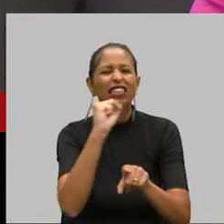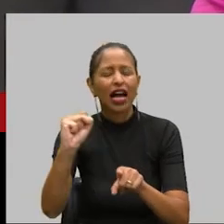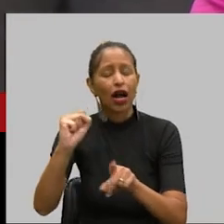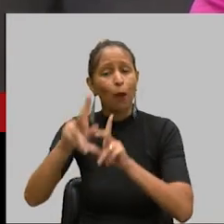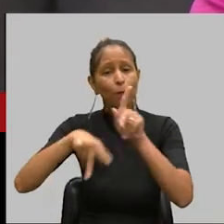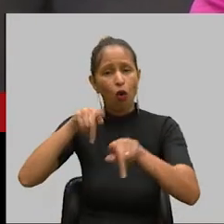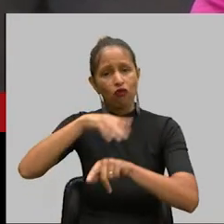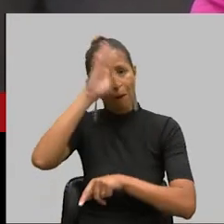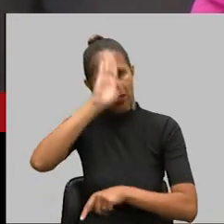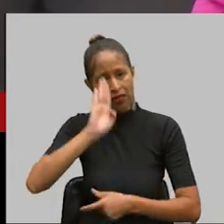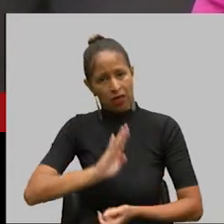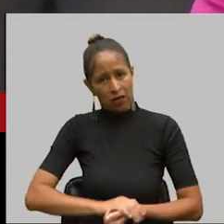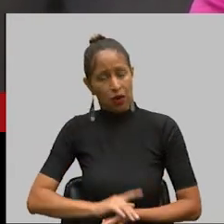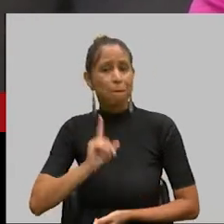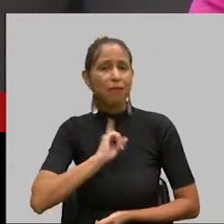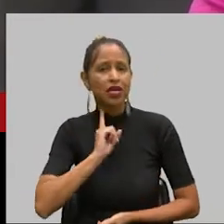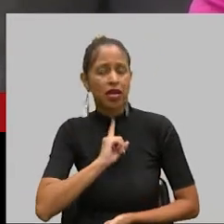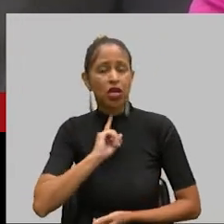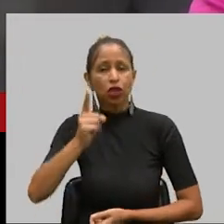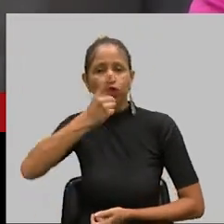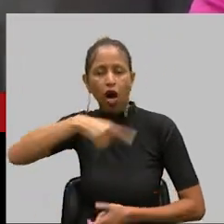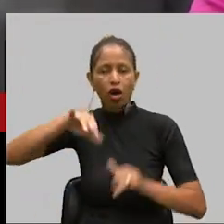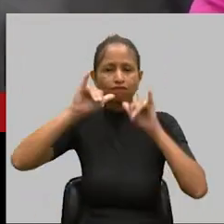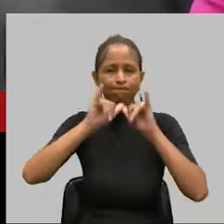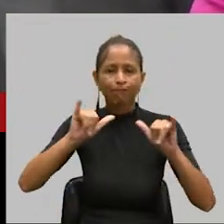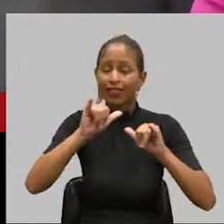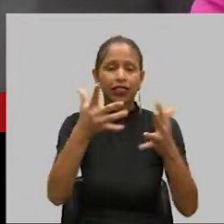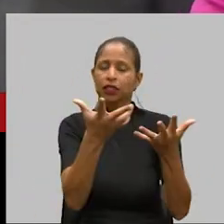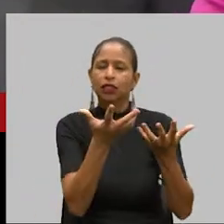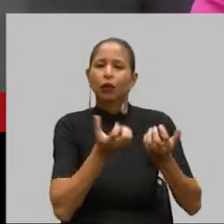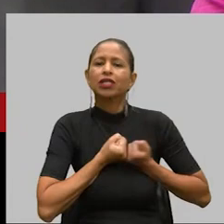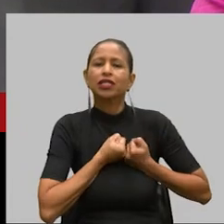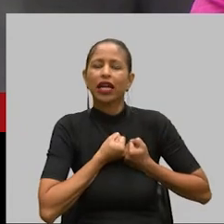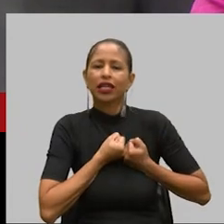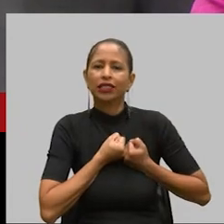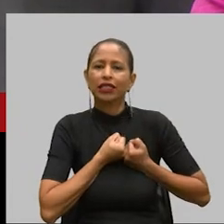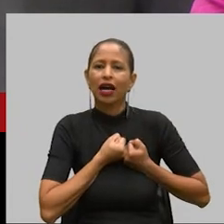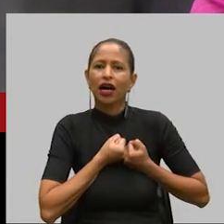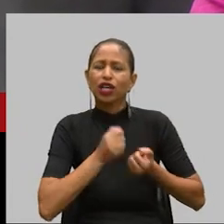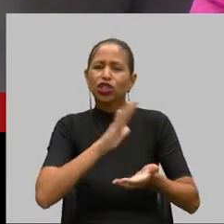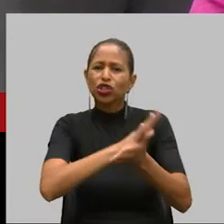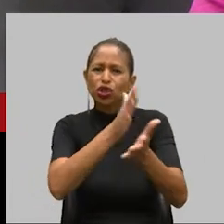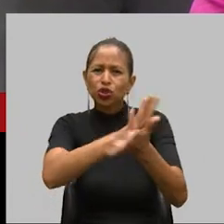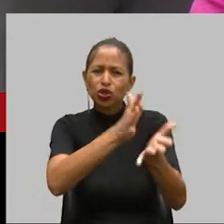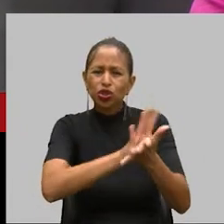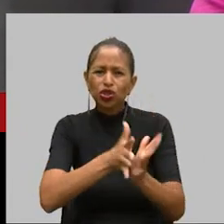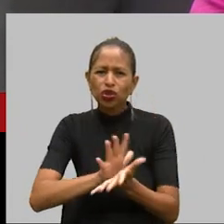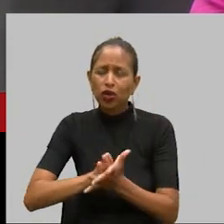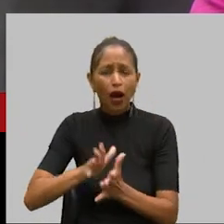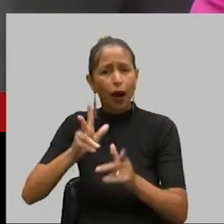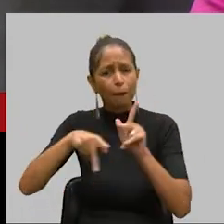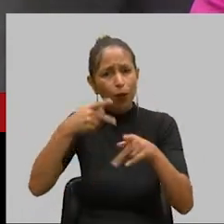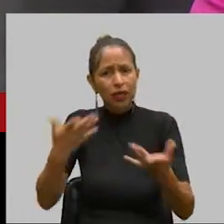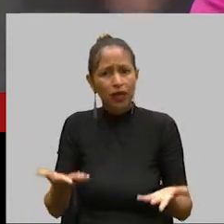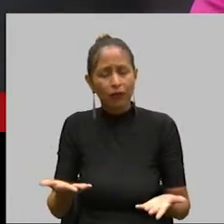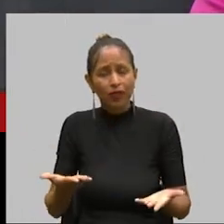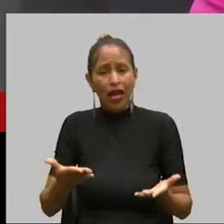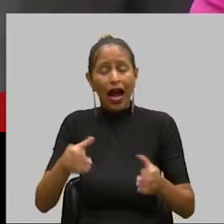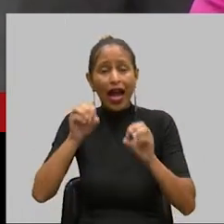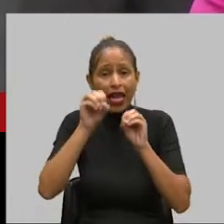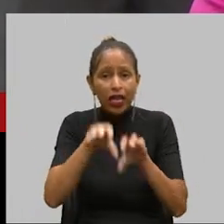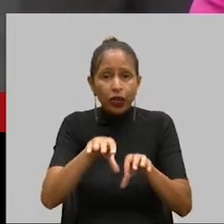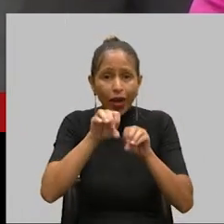nós precisamos dizer que nós não aceitaremos o desmonte da educação pública porque a educação